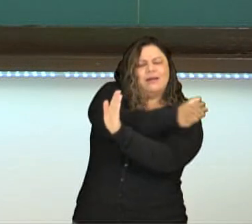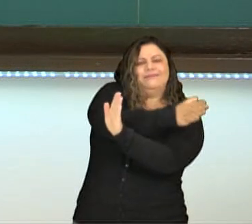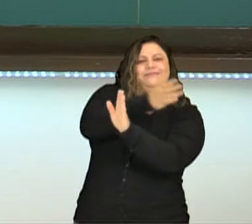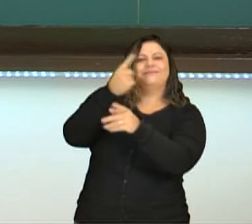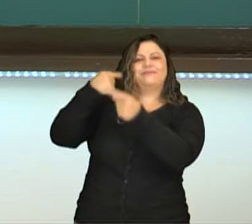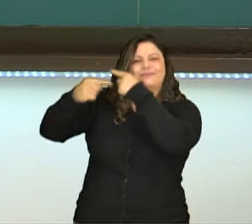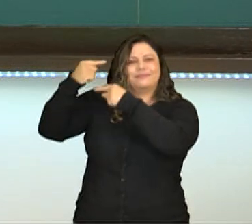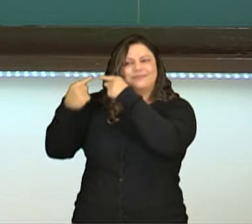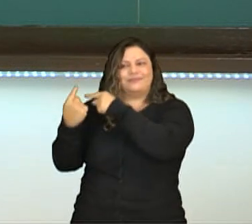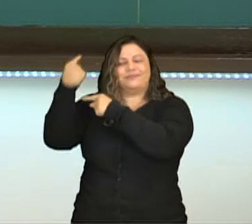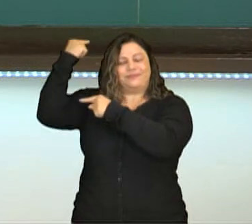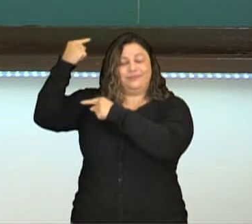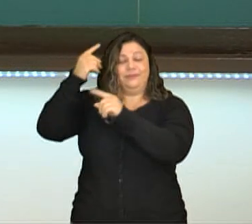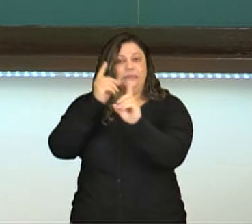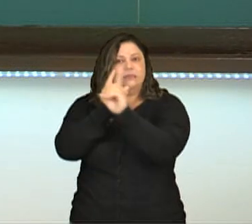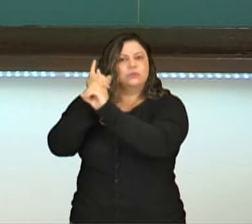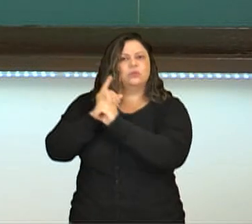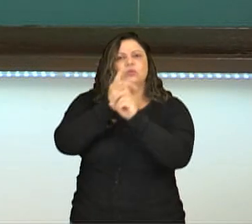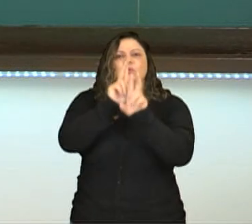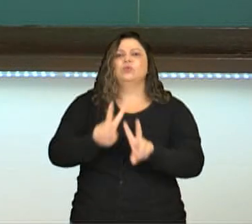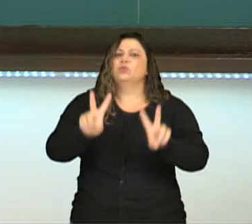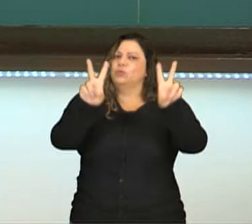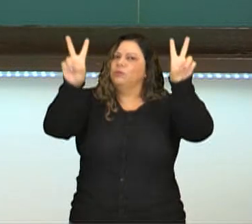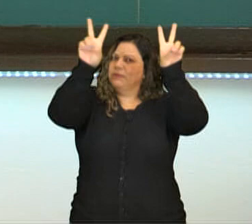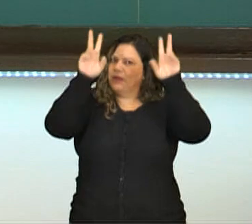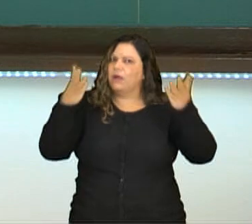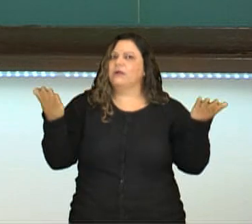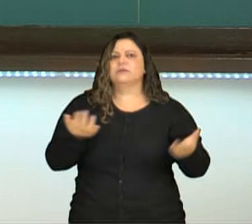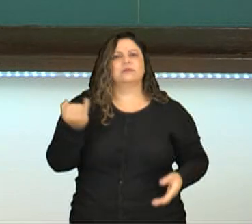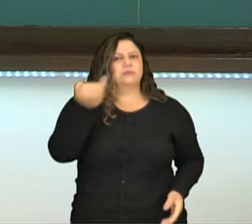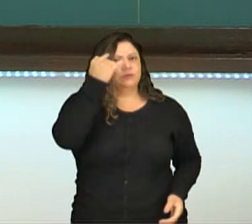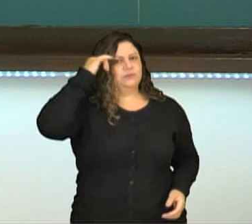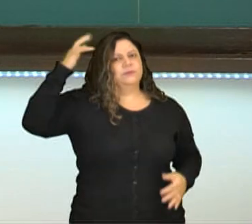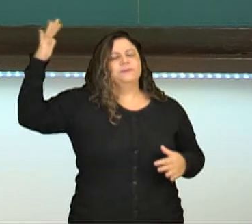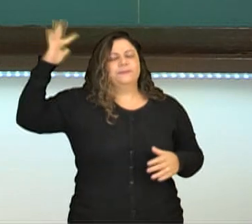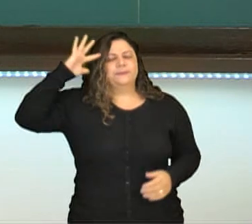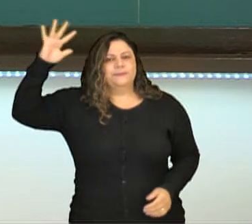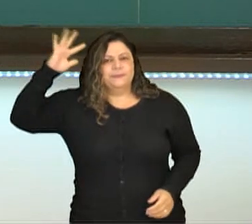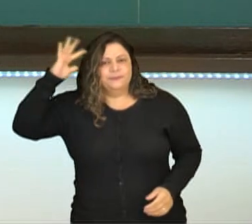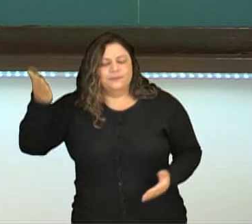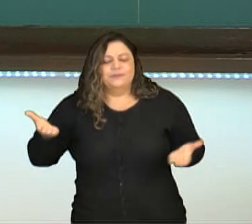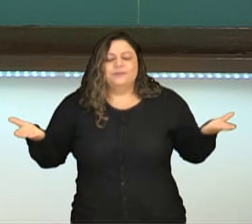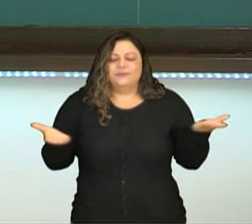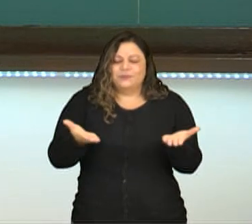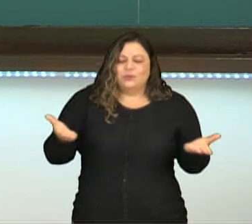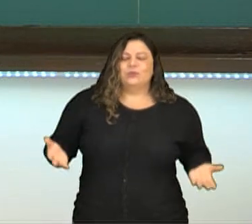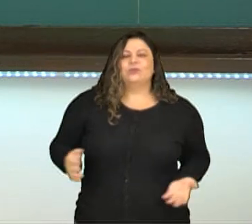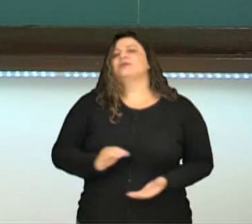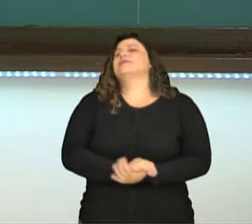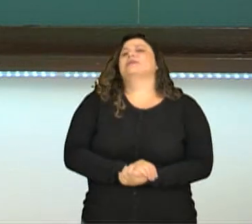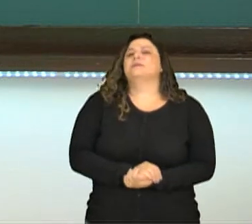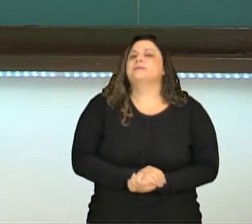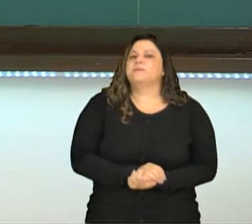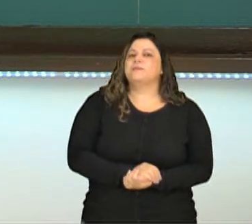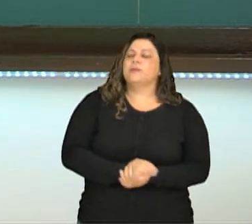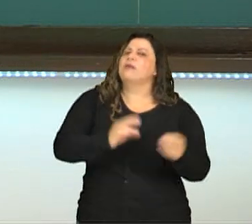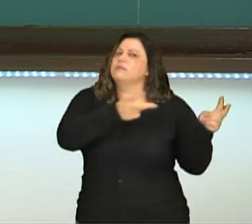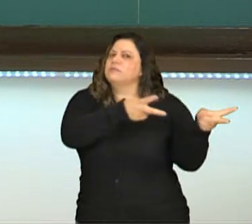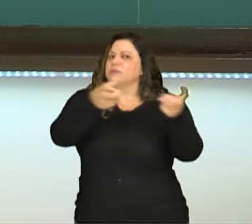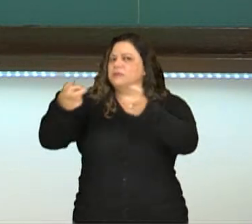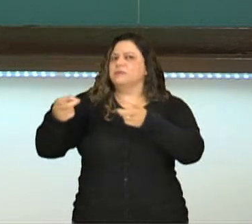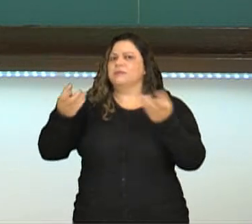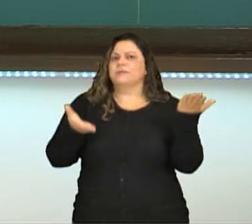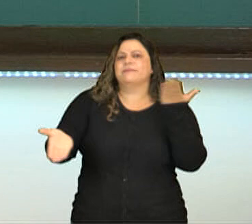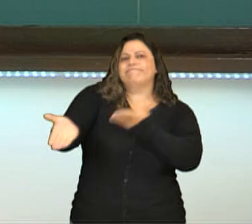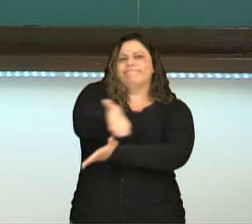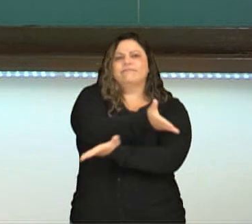na escolástica alguns valores importantes para nossa reflexão nos dias atuais. Obviamente, nós vamos perceber aqui uma vinculação